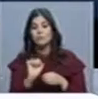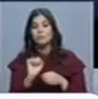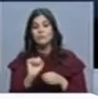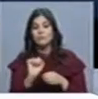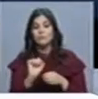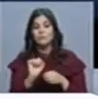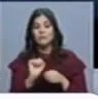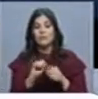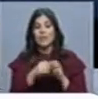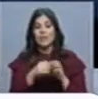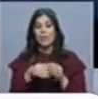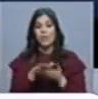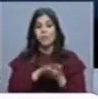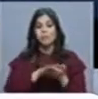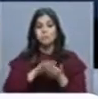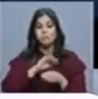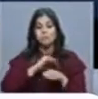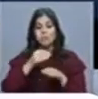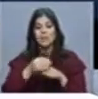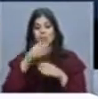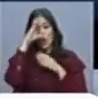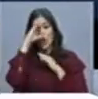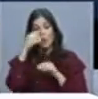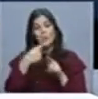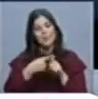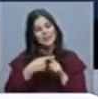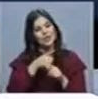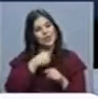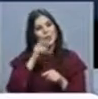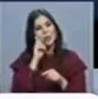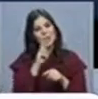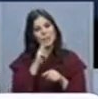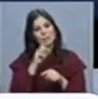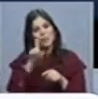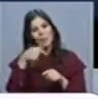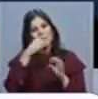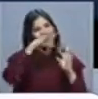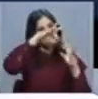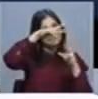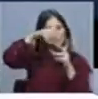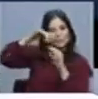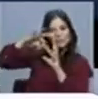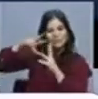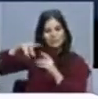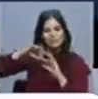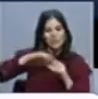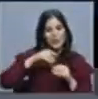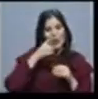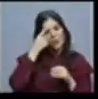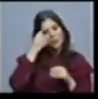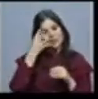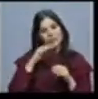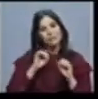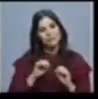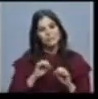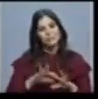na superfície da Lua. Portanto, não deixa de ser interessante como nós olhamos também para os outros astros, para os outros corpos, para compreender também a própria evolução do nosso